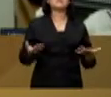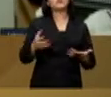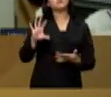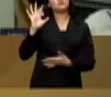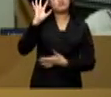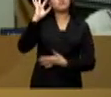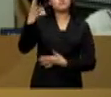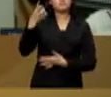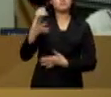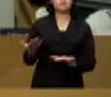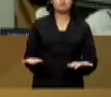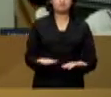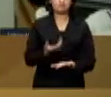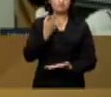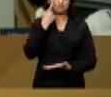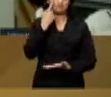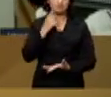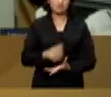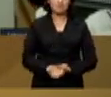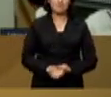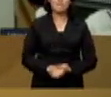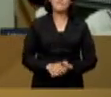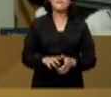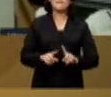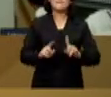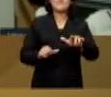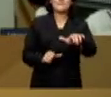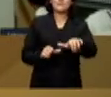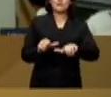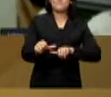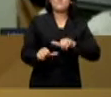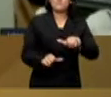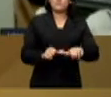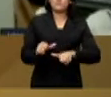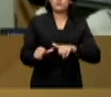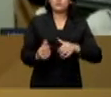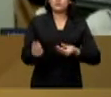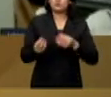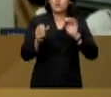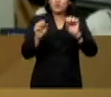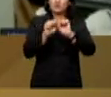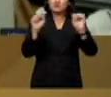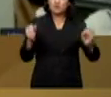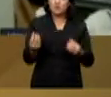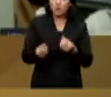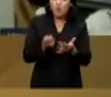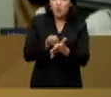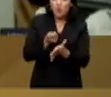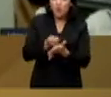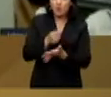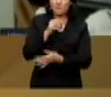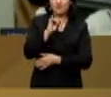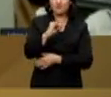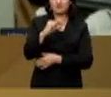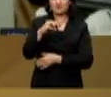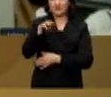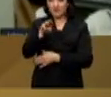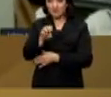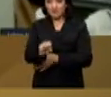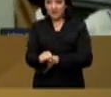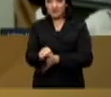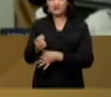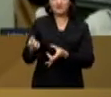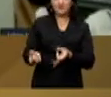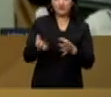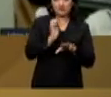CONFAES. Alterando a sistemática de cobrança do ICMS nas operações interestaduais, digo eu,